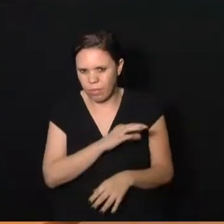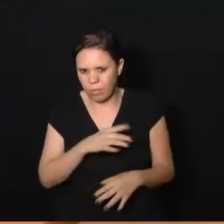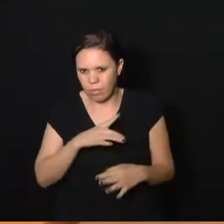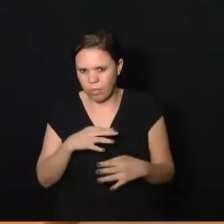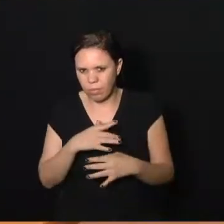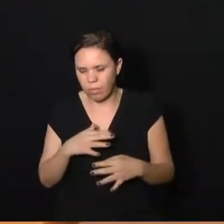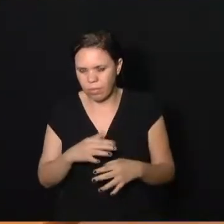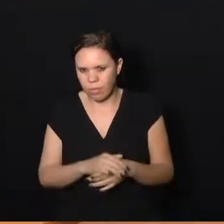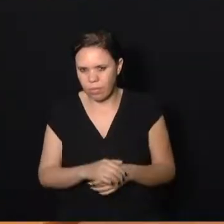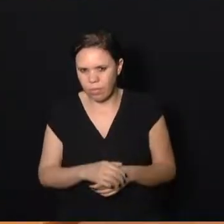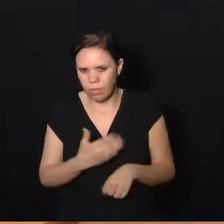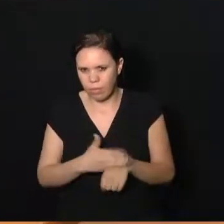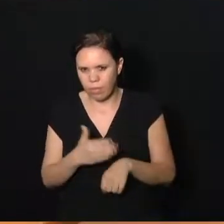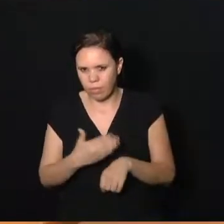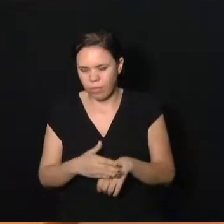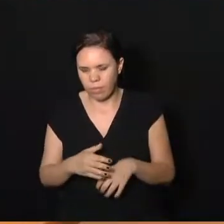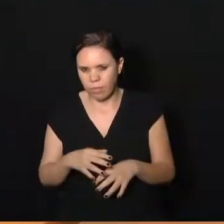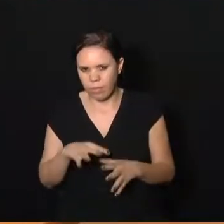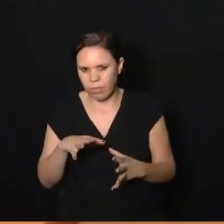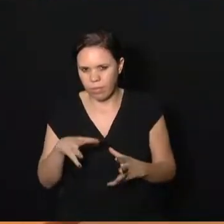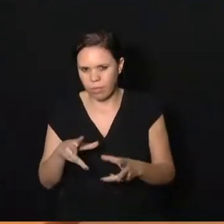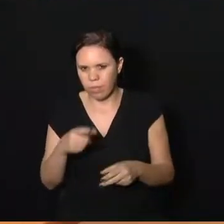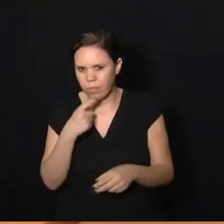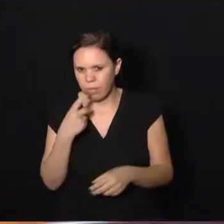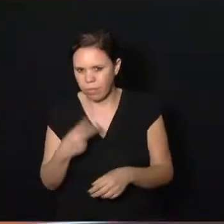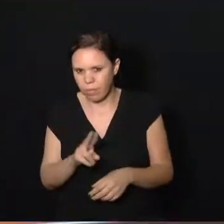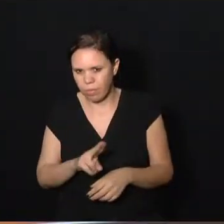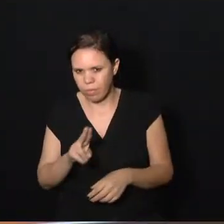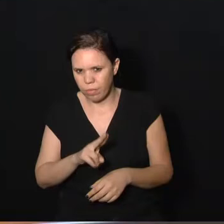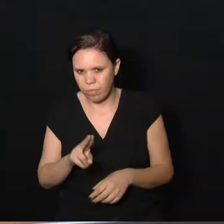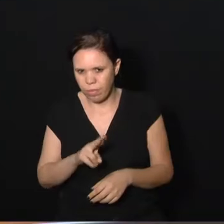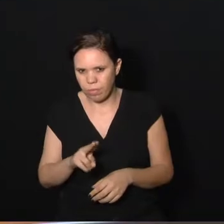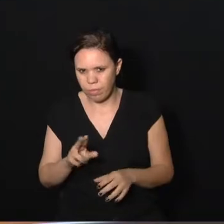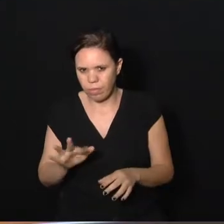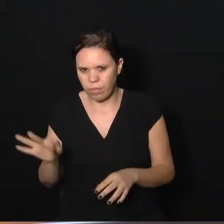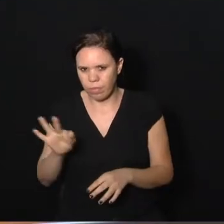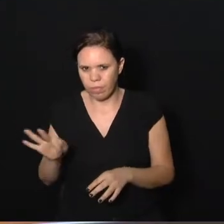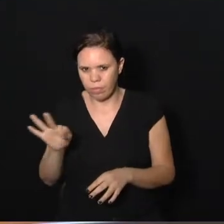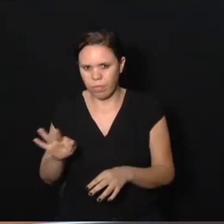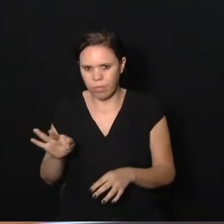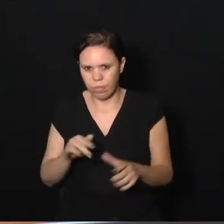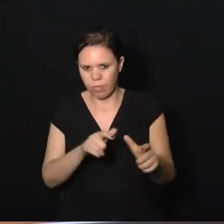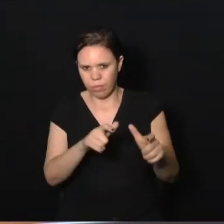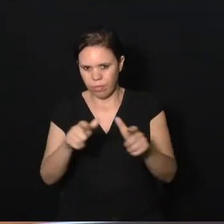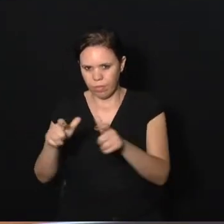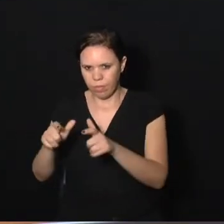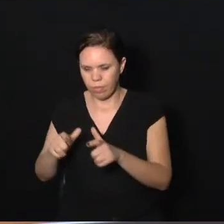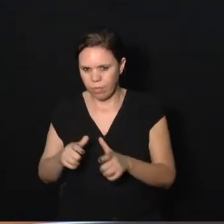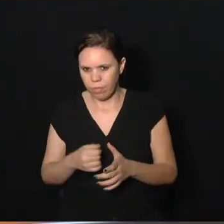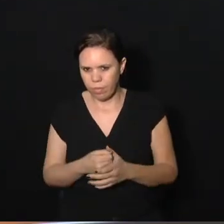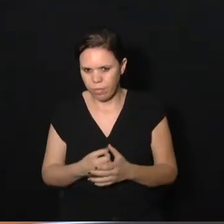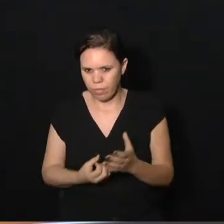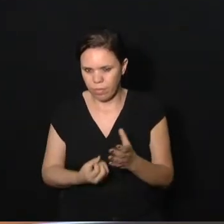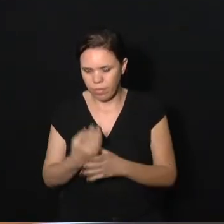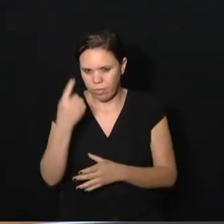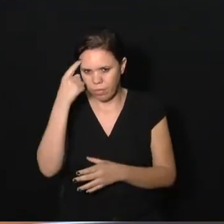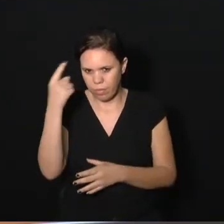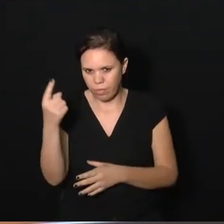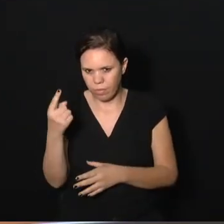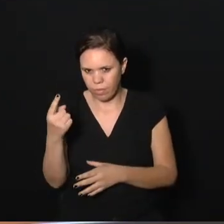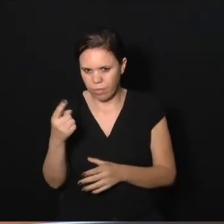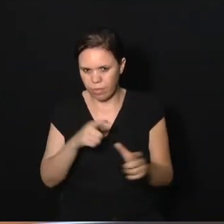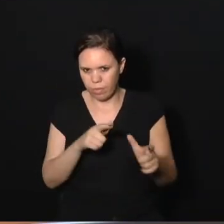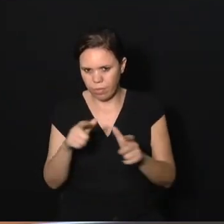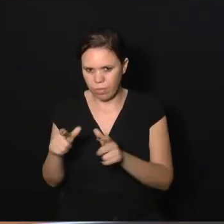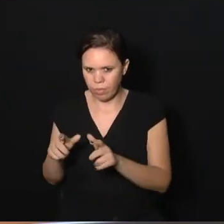prática global. Então, Campinas também está utilizando aí de universidades, né, no espaço de criatividade, ali também um espaço